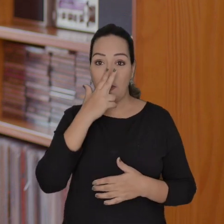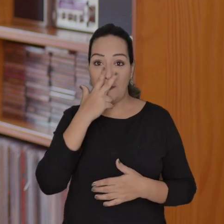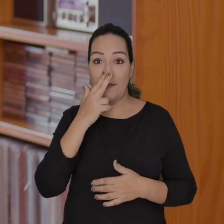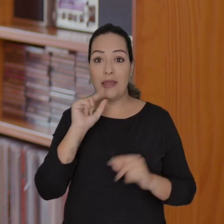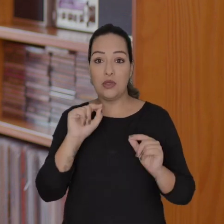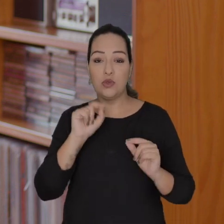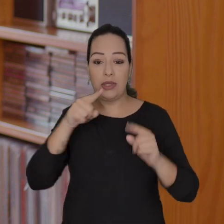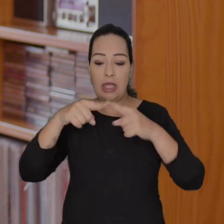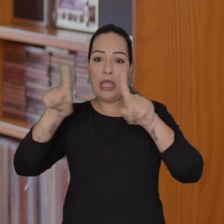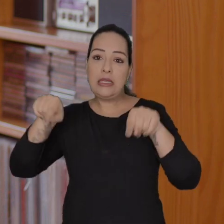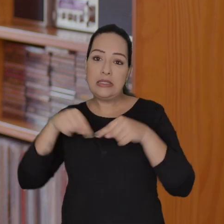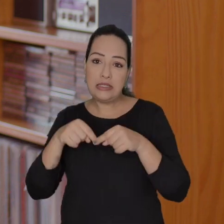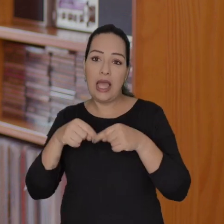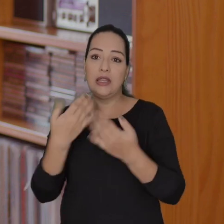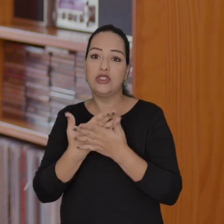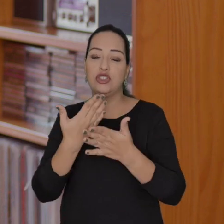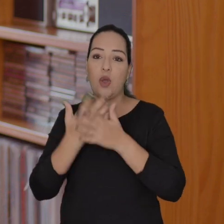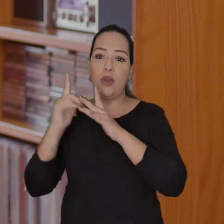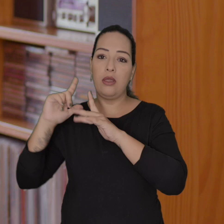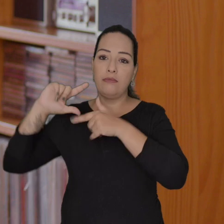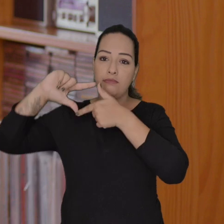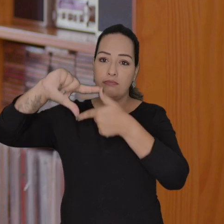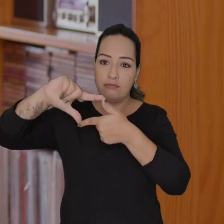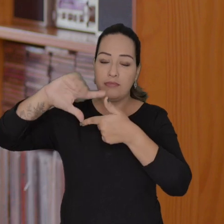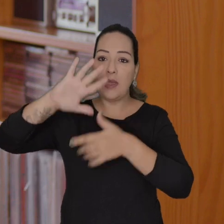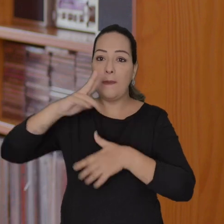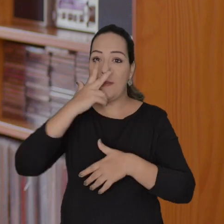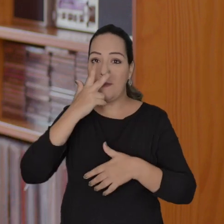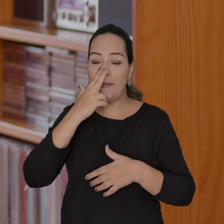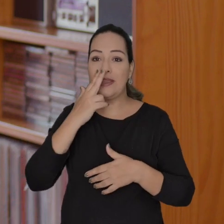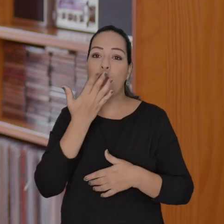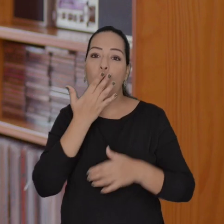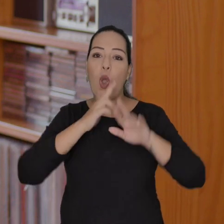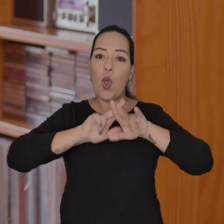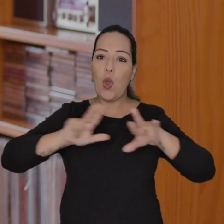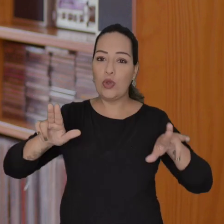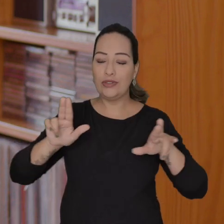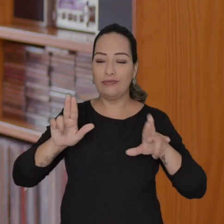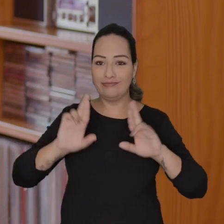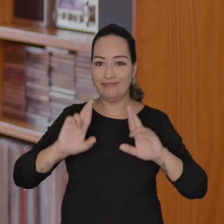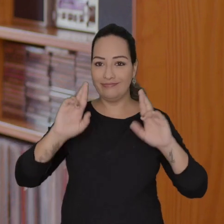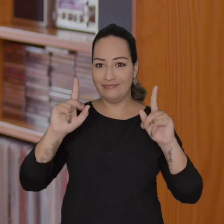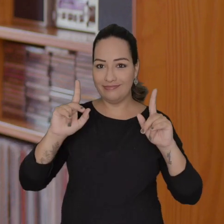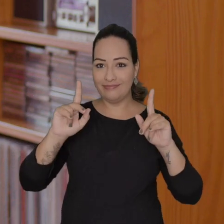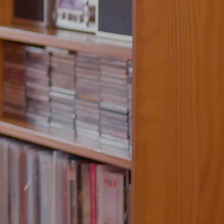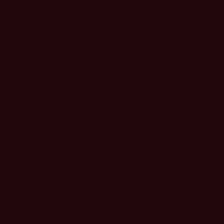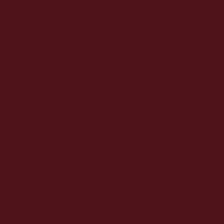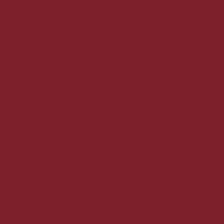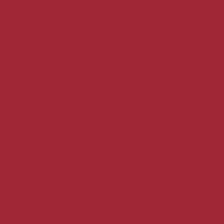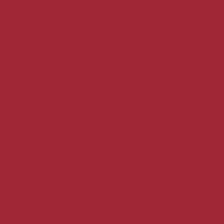sentido, parece uma sala de aula mais tradicional, mas ela tem um colorido que é um colorido